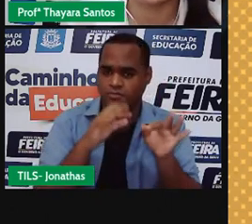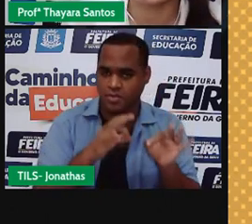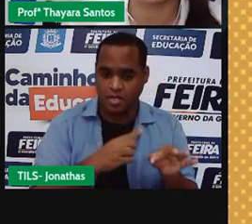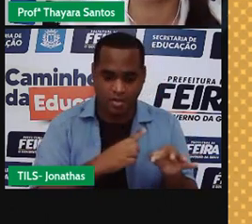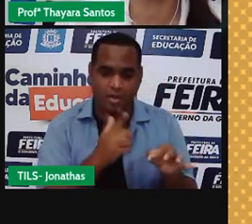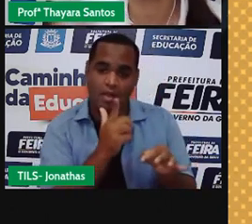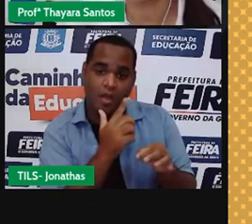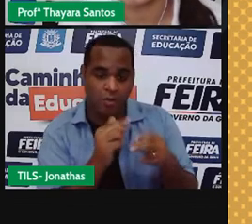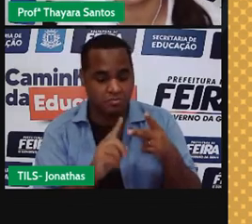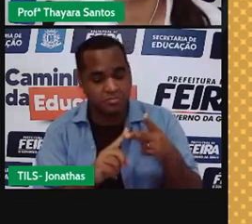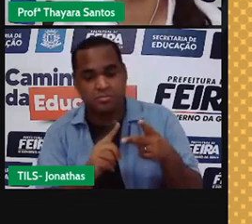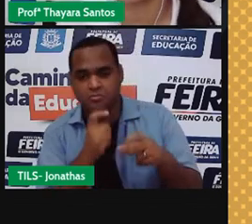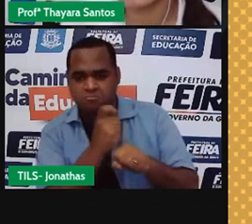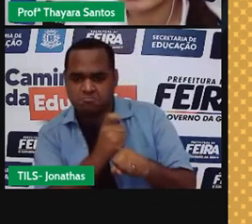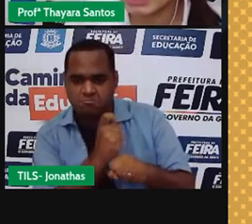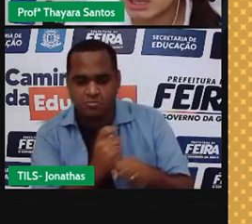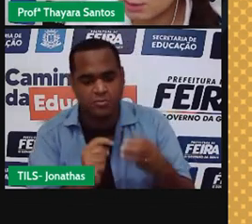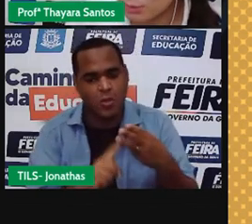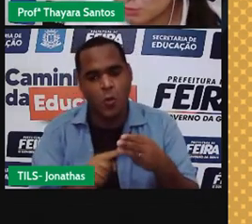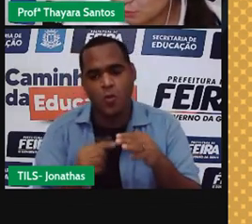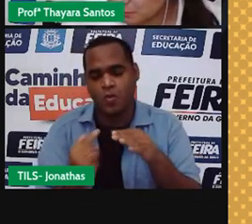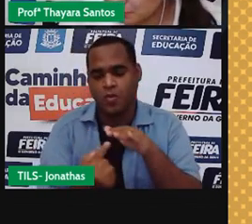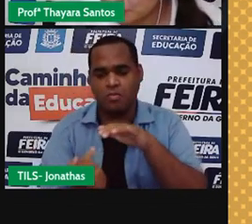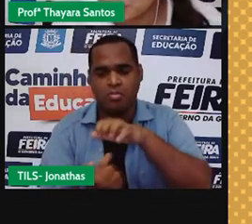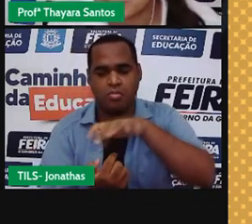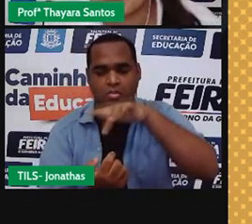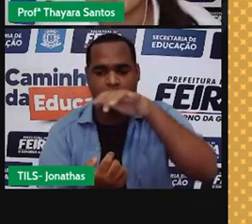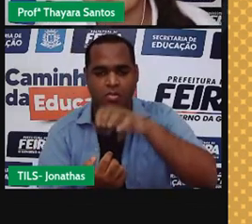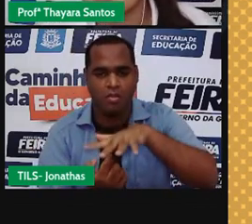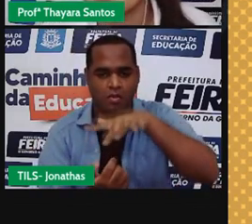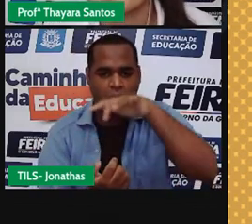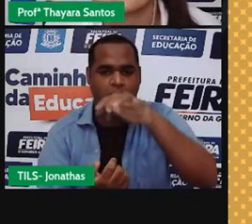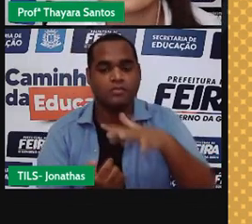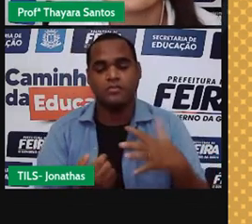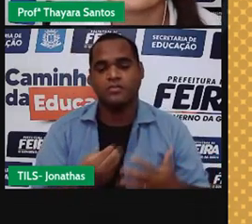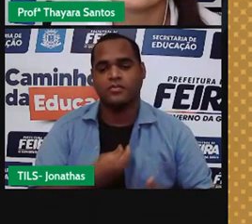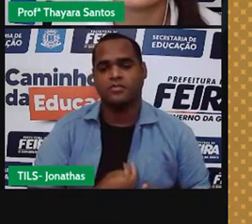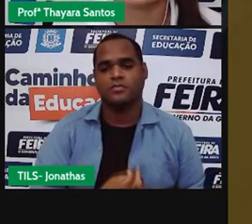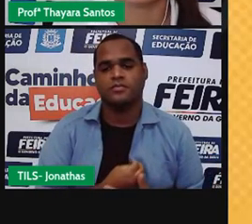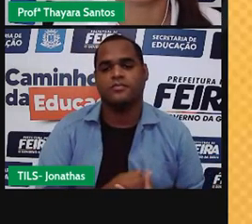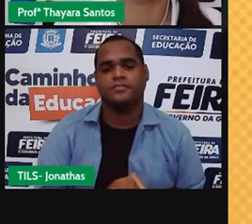estado líquido, sólido ou gasoso.